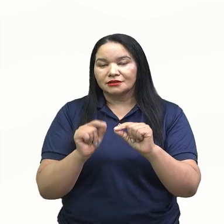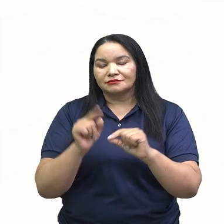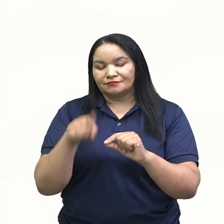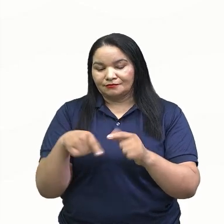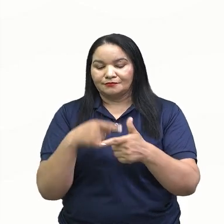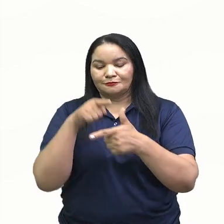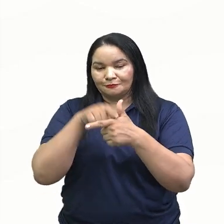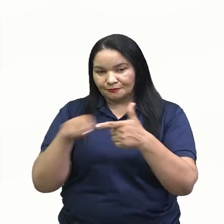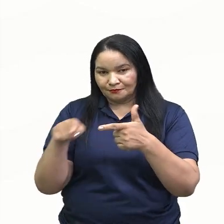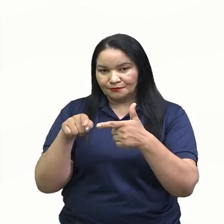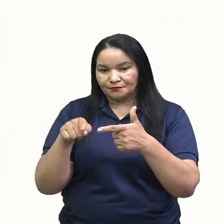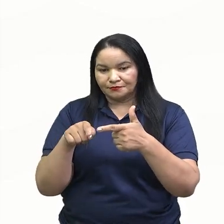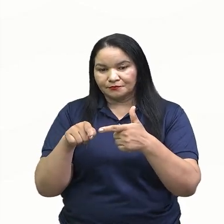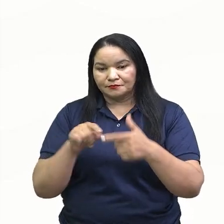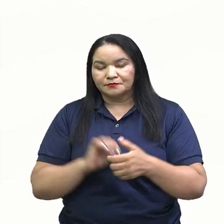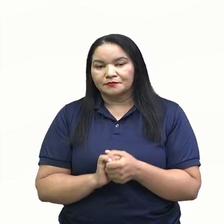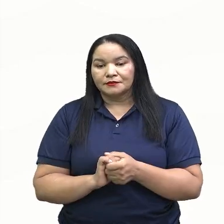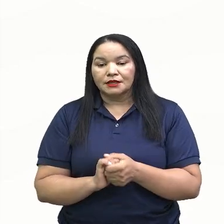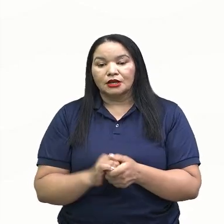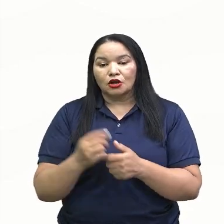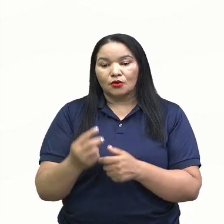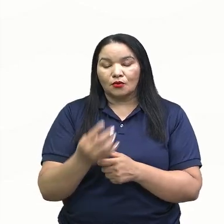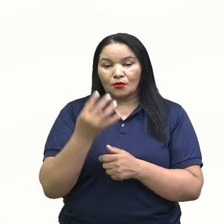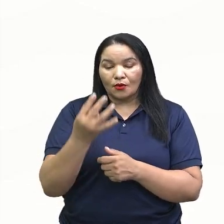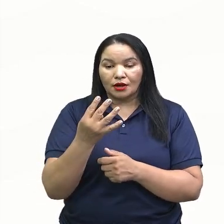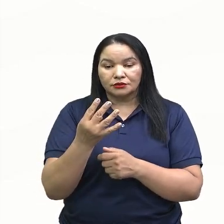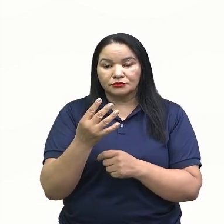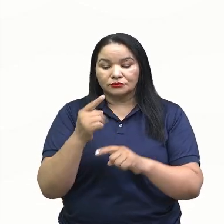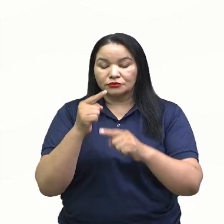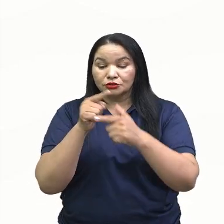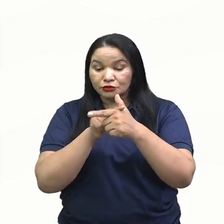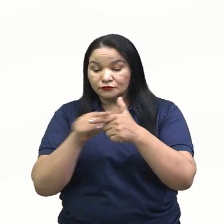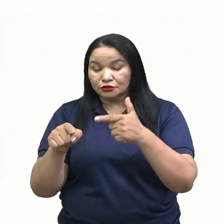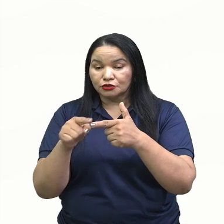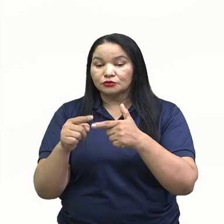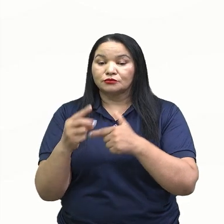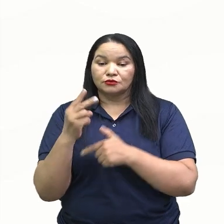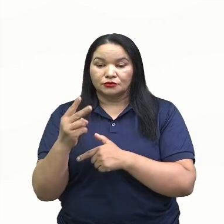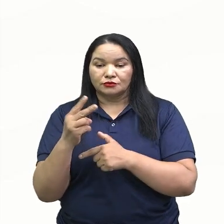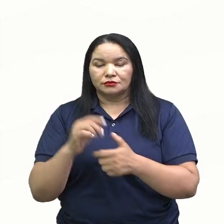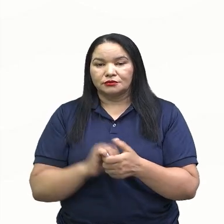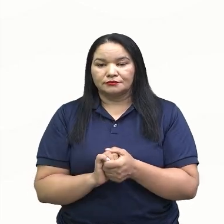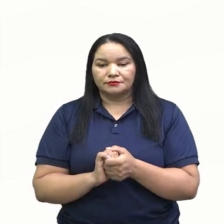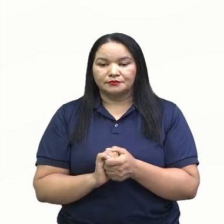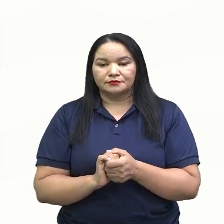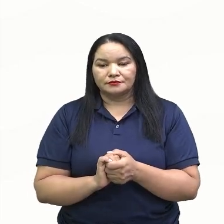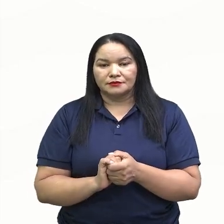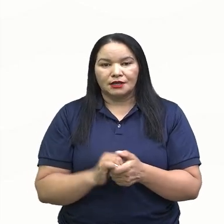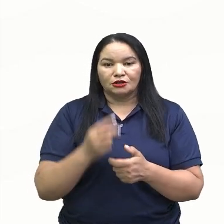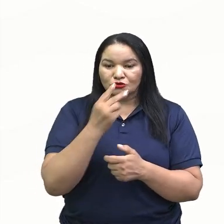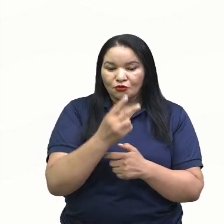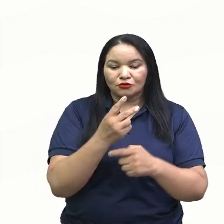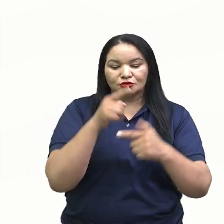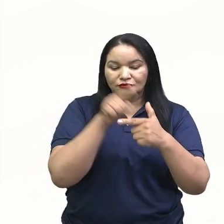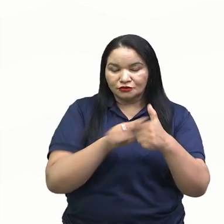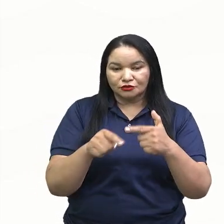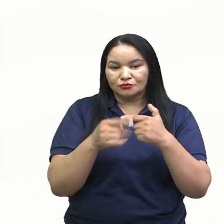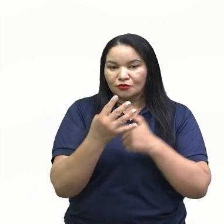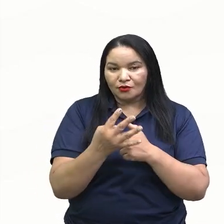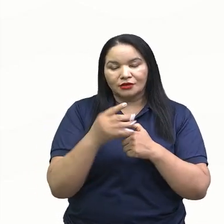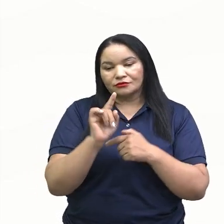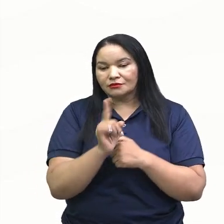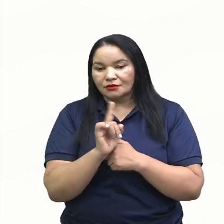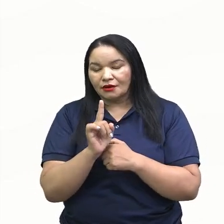divisão. Então, vai ficar 4 dividido por 2, e não 2 dividido por 4, como alguns alunos fazem por